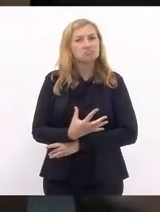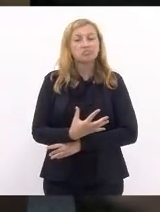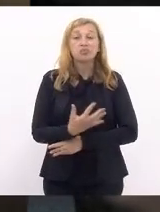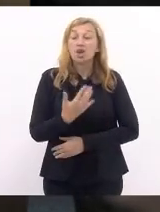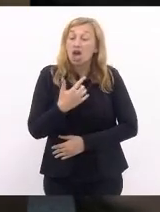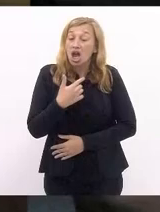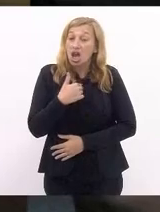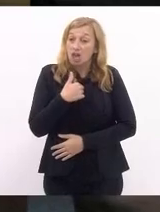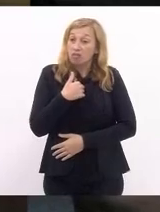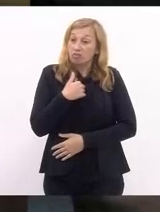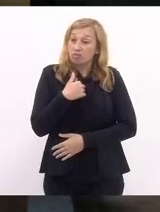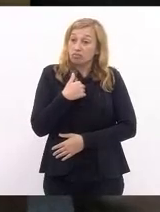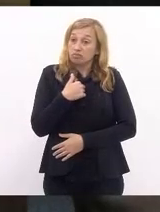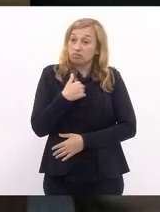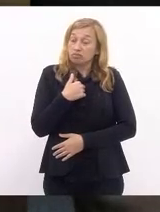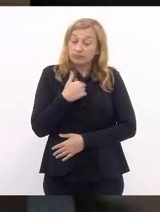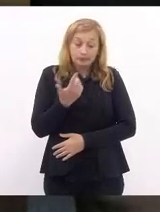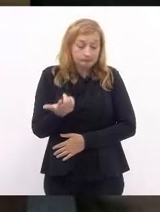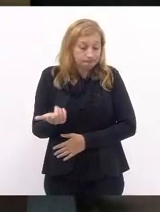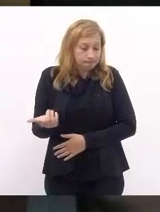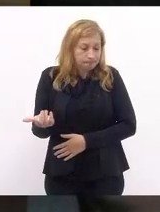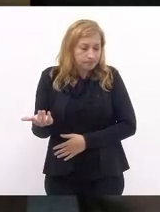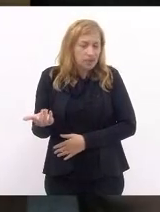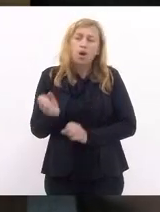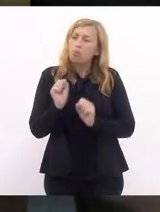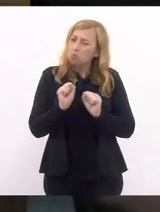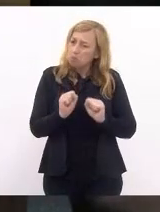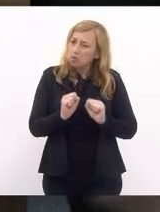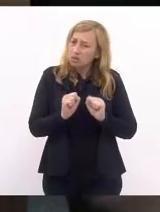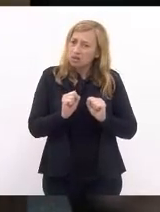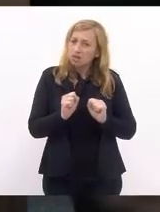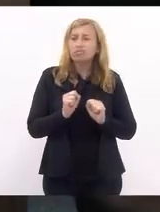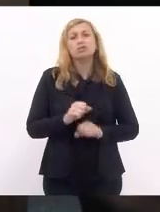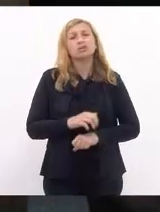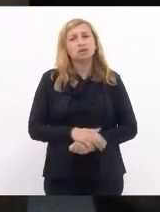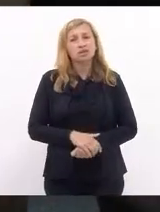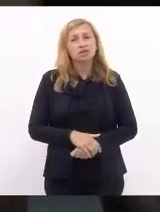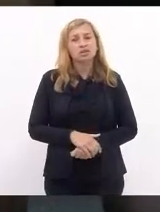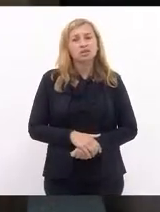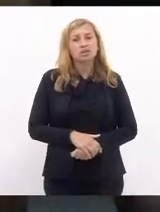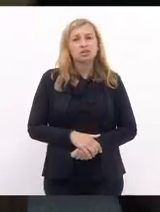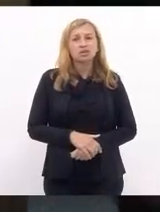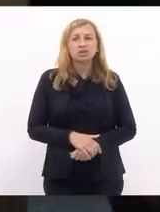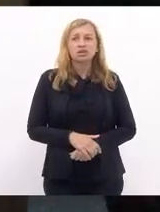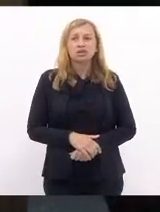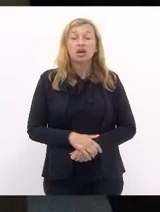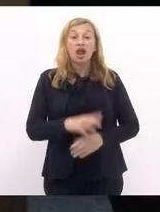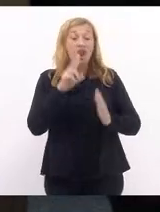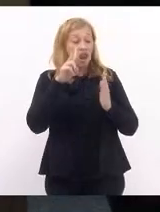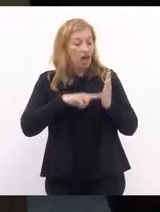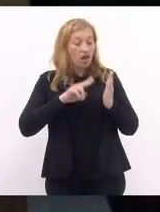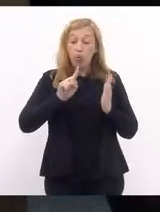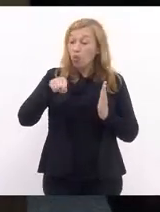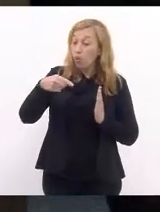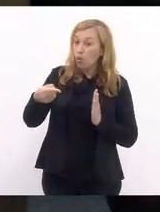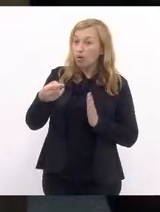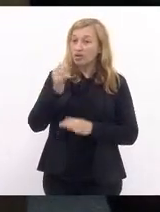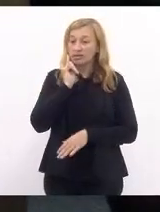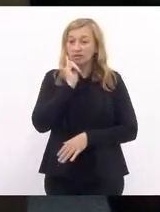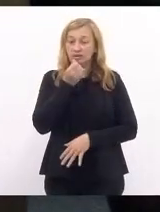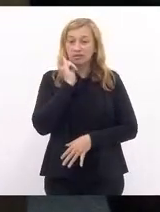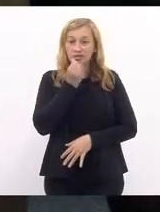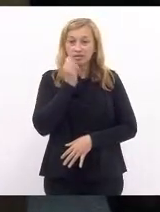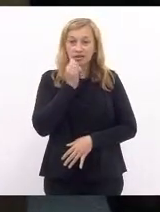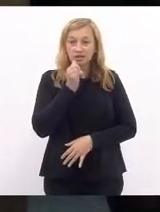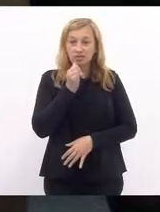e eu eu poderia de cor ler um outro relatório